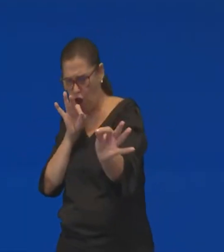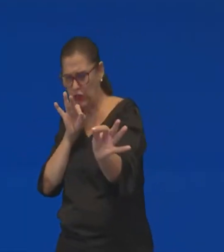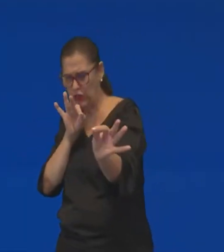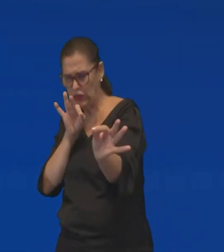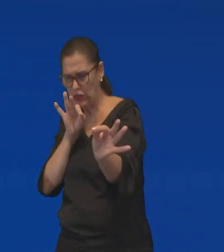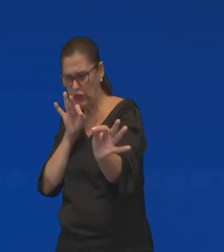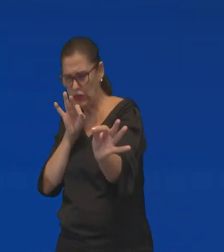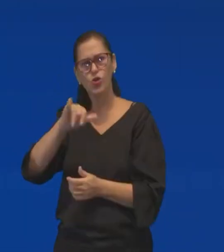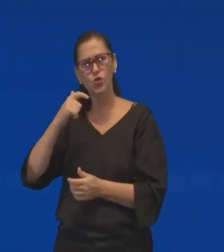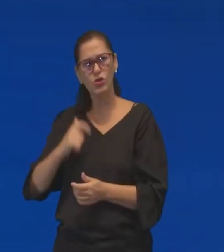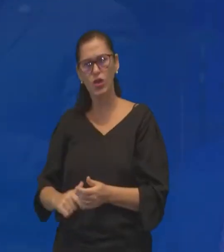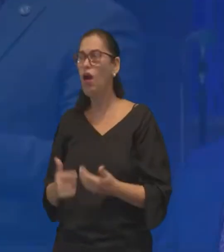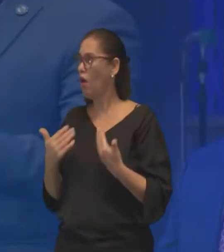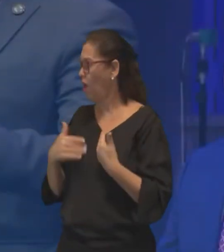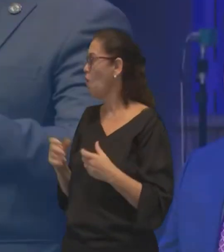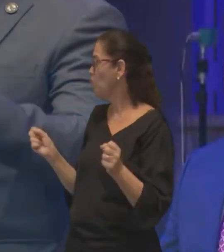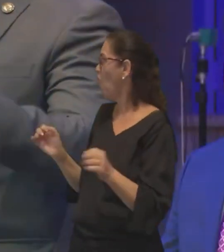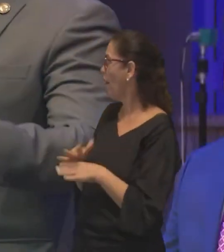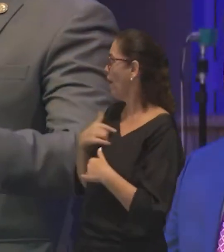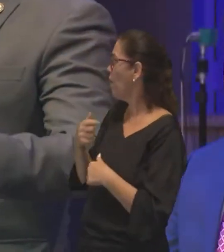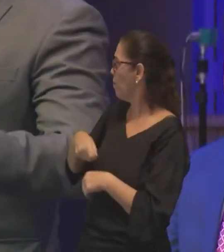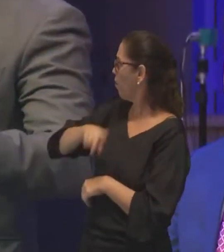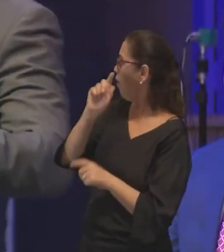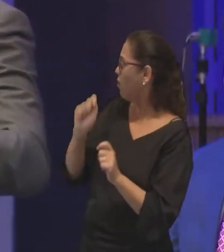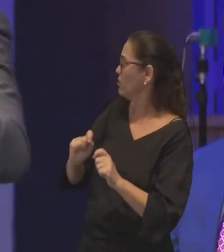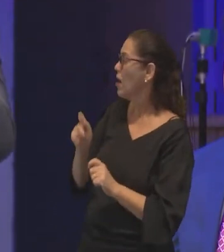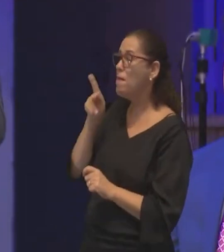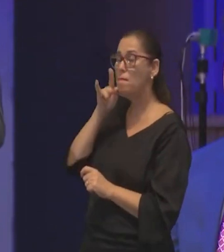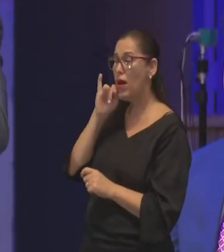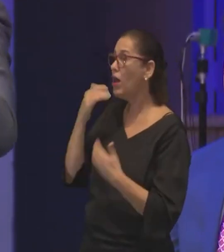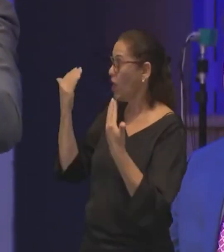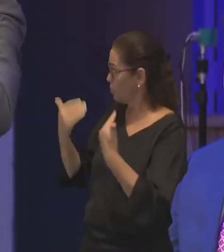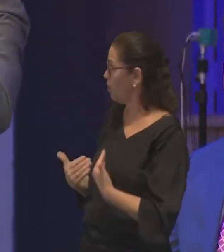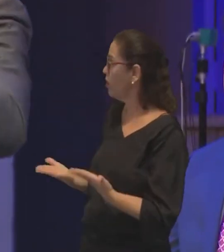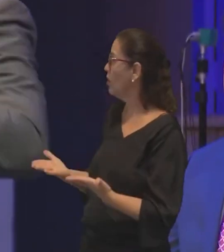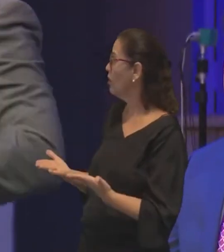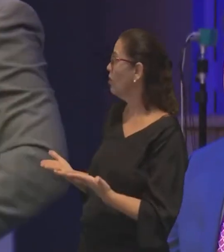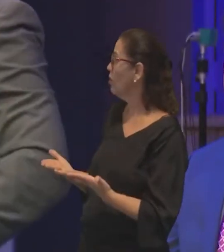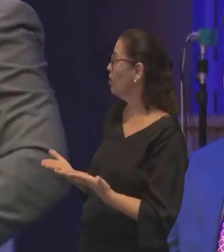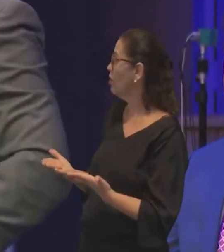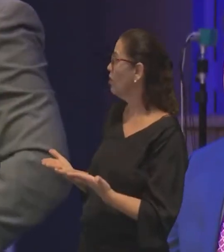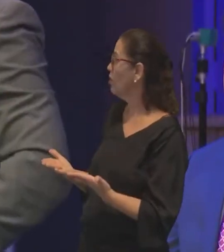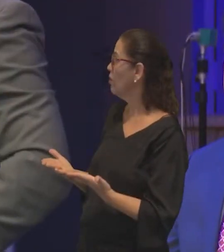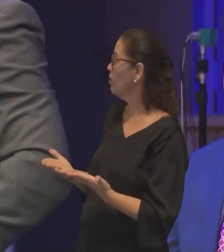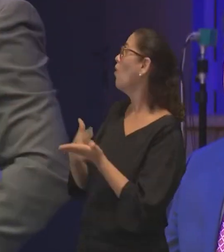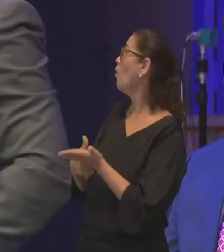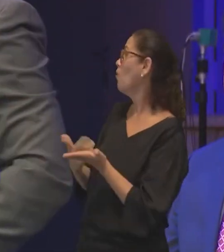José prontamente para o seu pai dizendo: eu estou aqui, qual que é a missão?